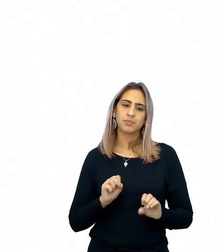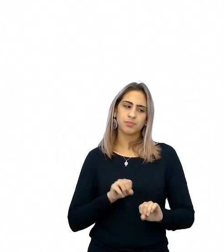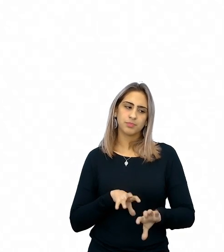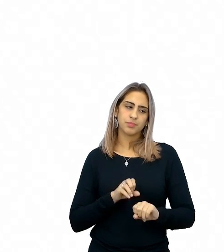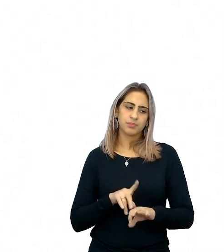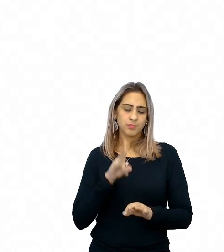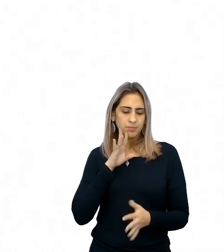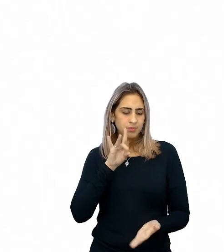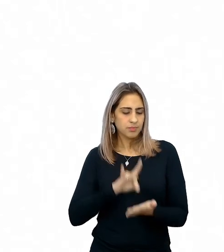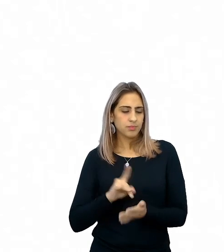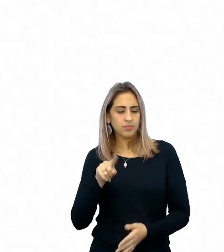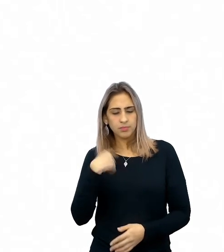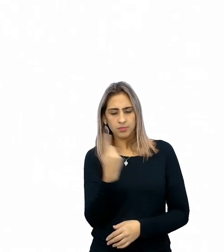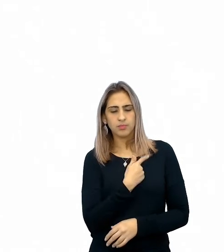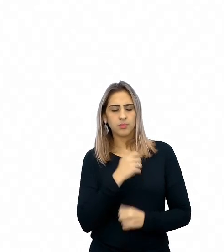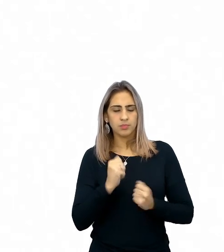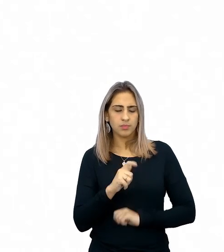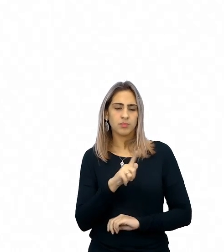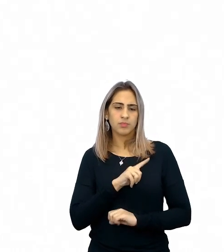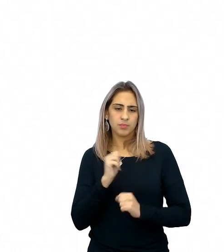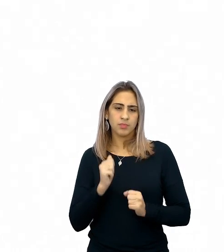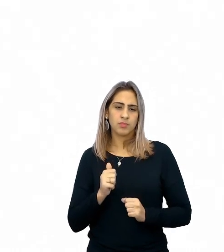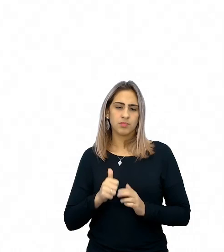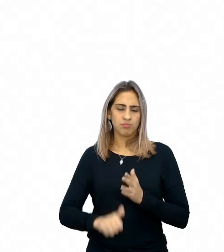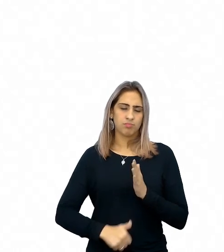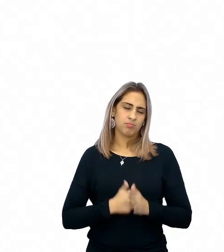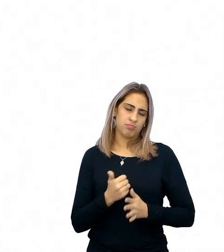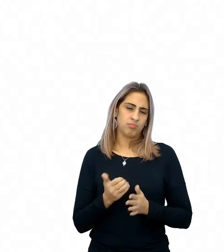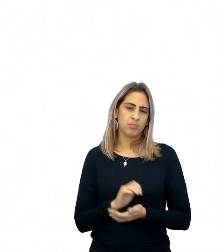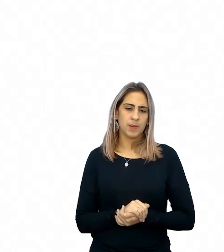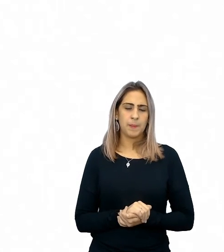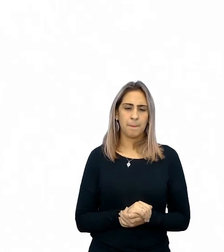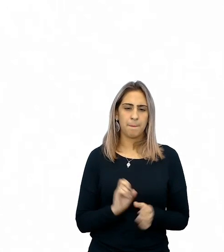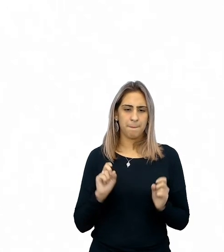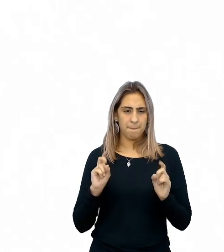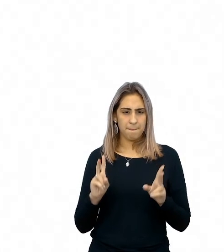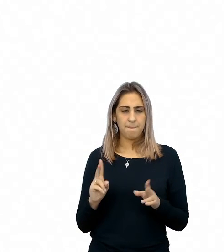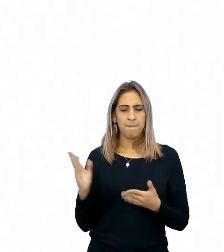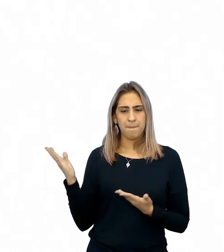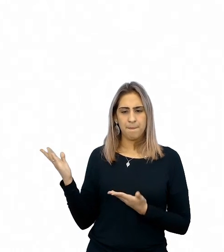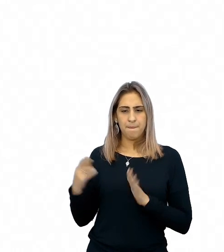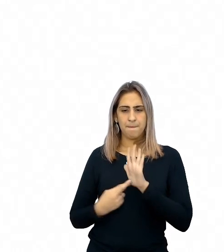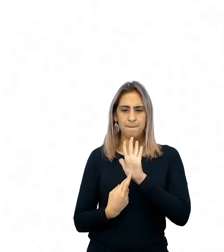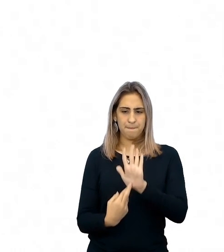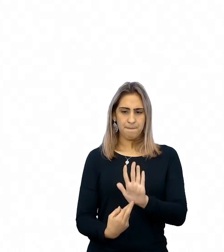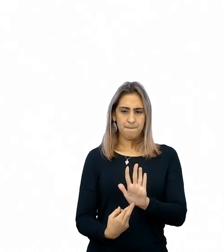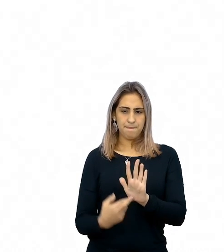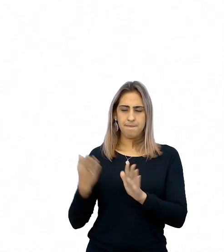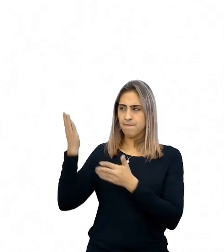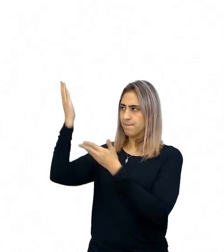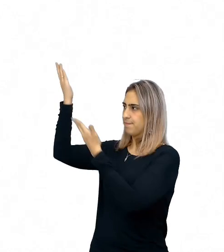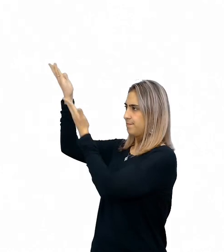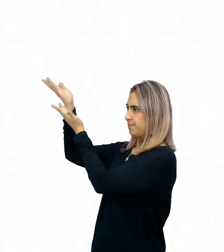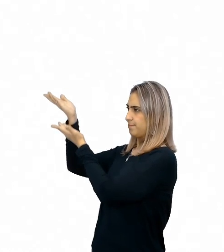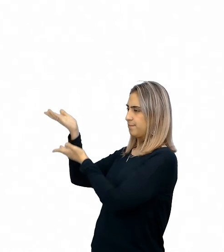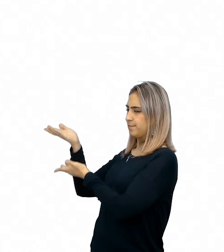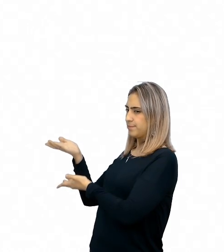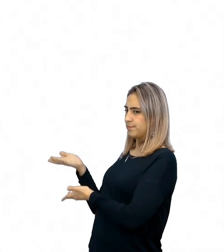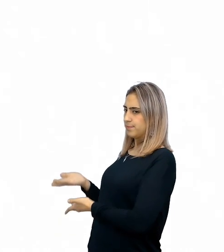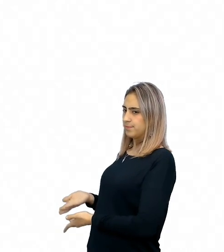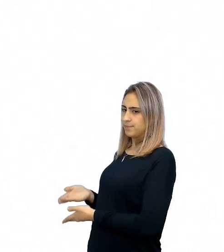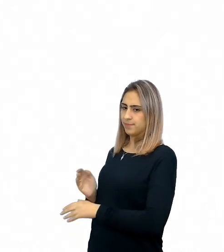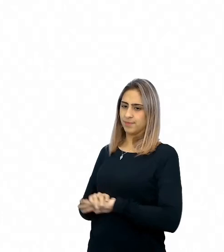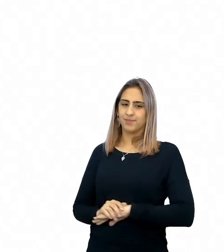que realmente o nosso aluno vai ser beneficiado, tá ok? Deixo com vocês aqui as referências didáticas que